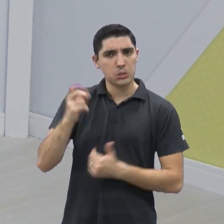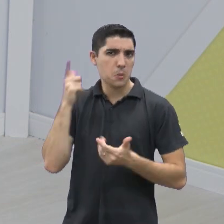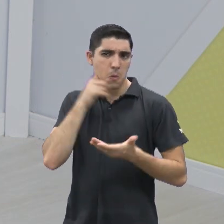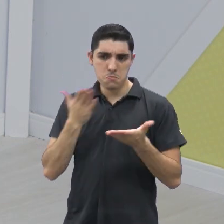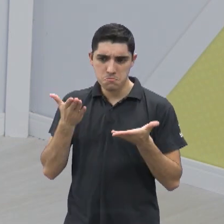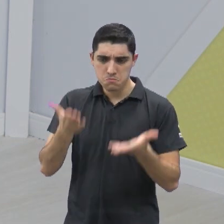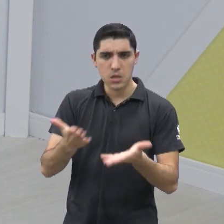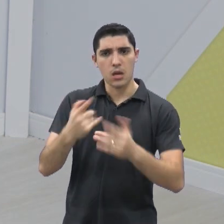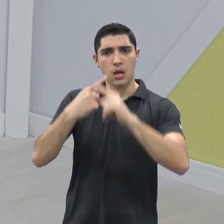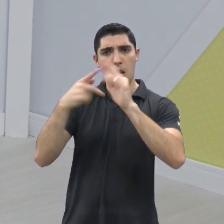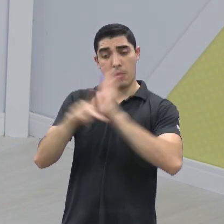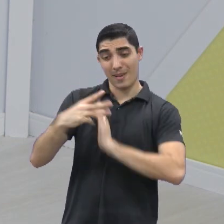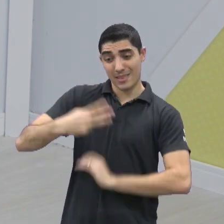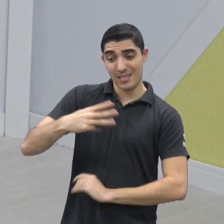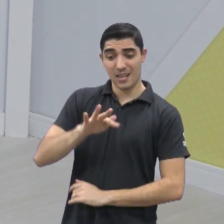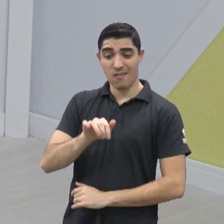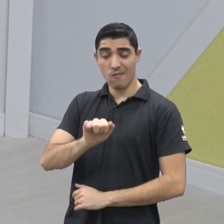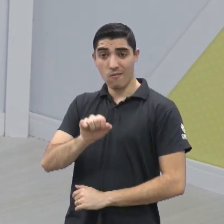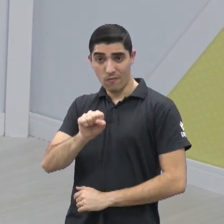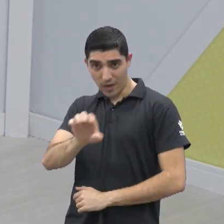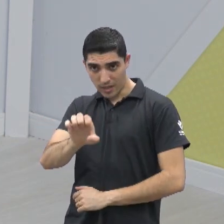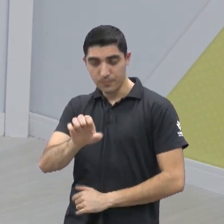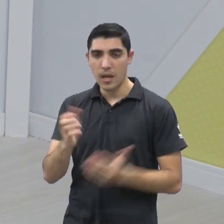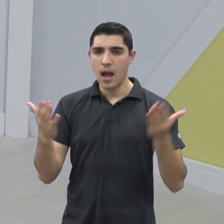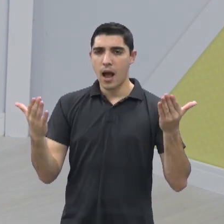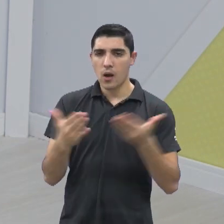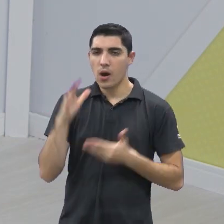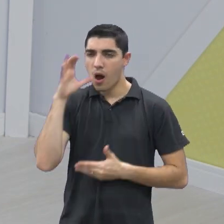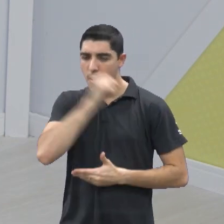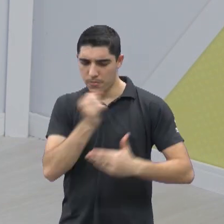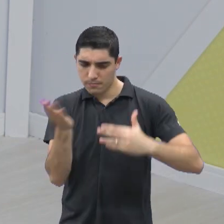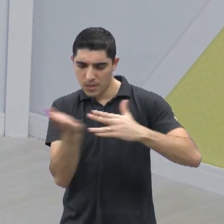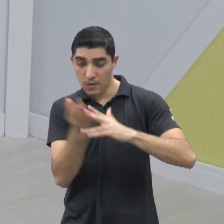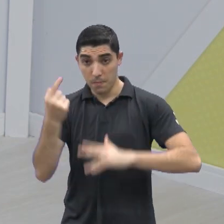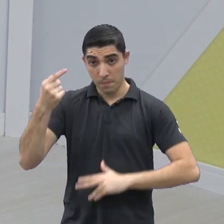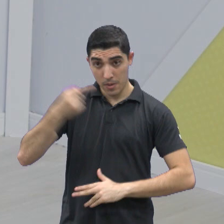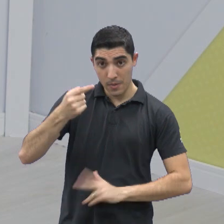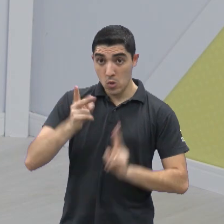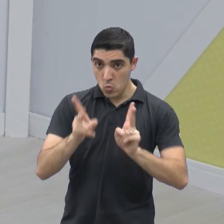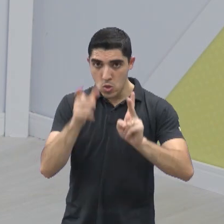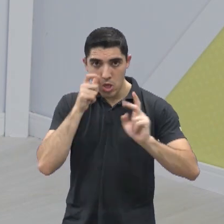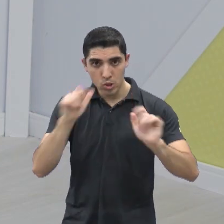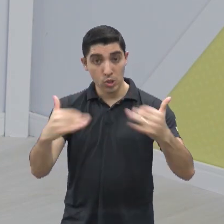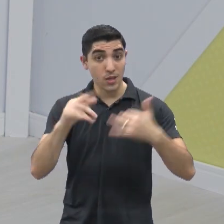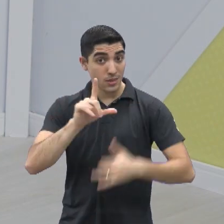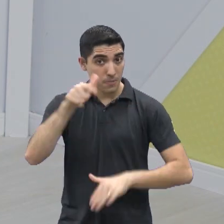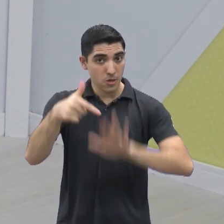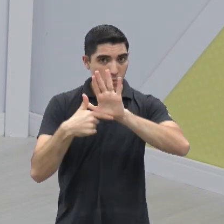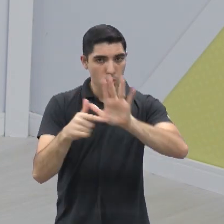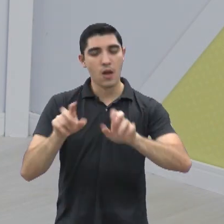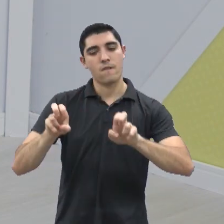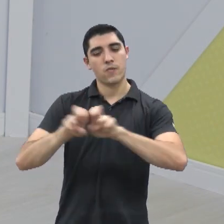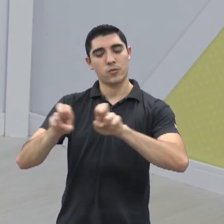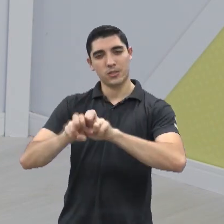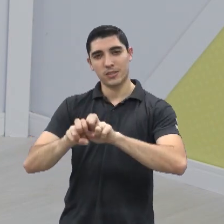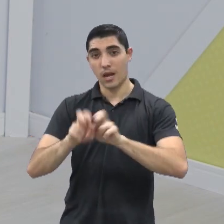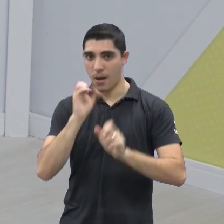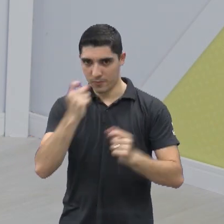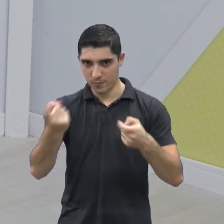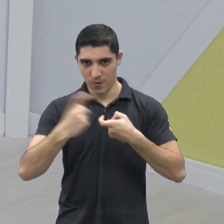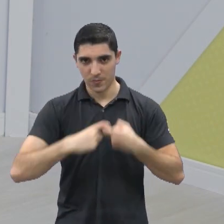Campeonato Paulista Sub-15, tá certo? A gente vai para o primeiro intervalo do dia, não sai daí, na volta tem futsal em destaque para você. Já